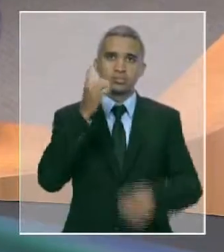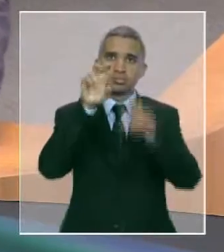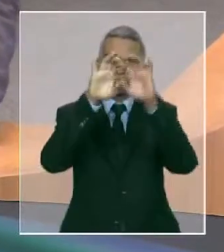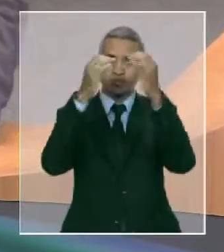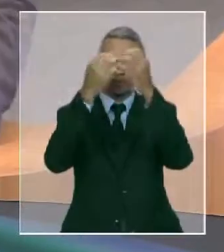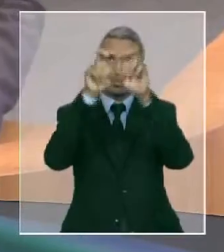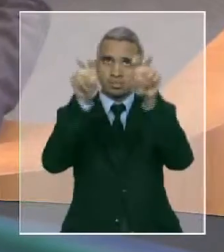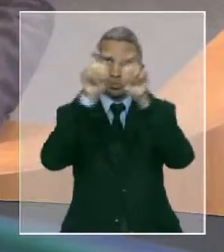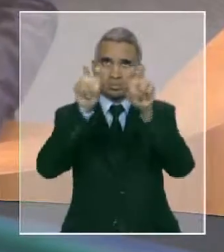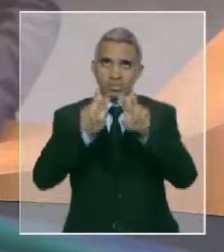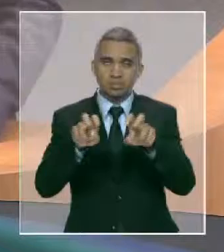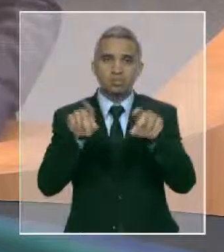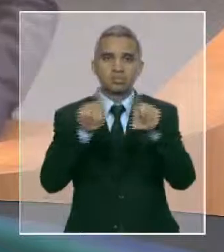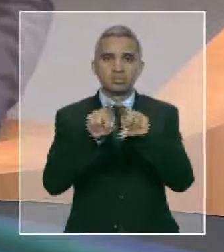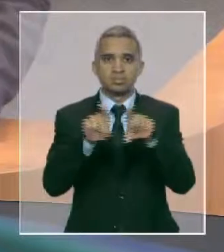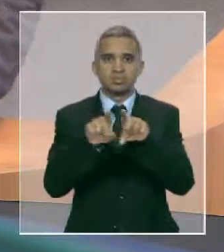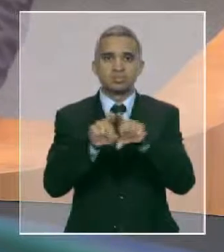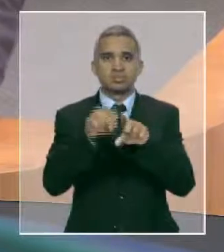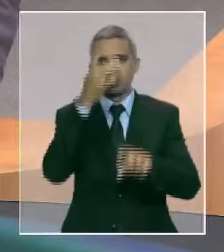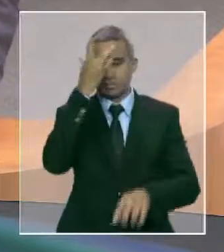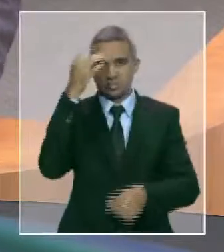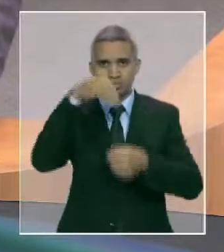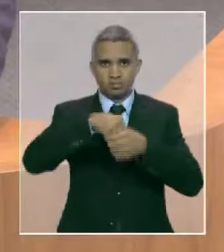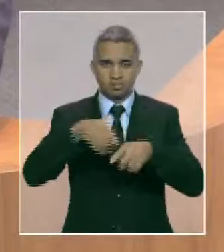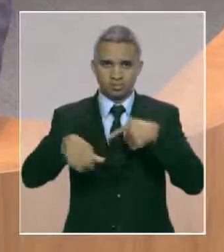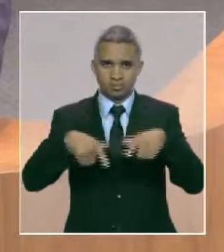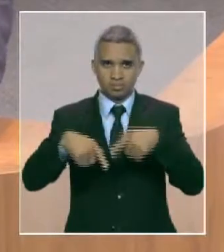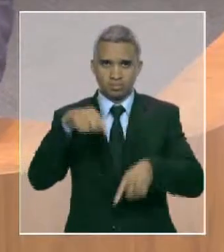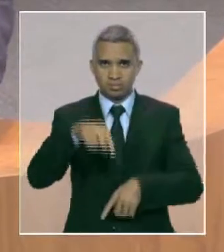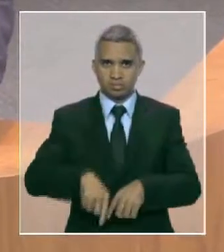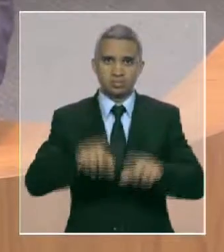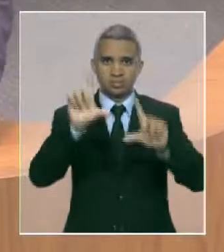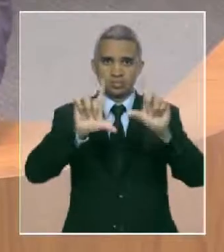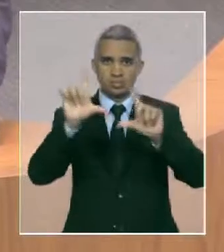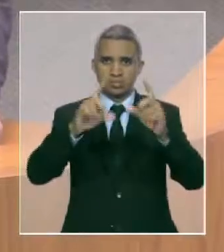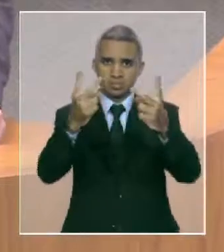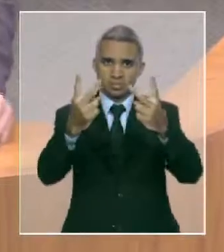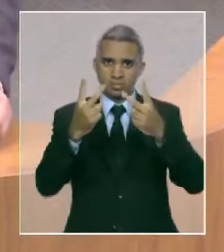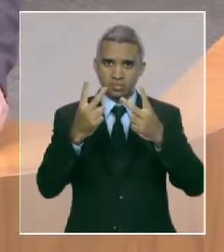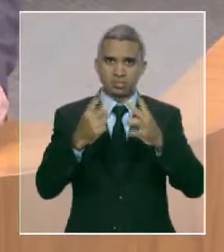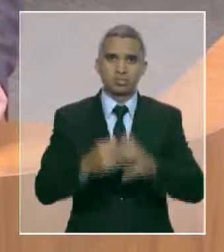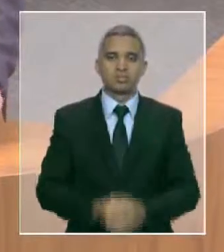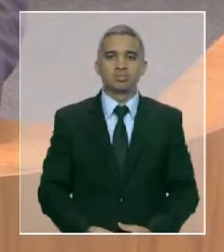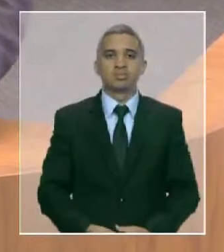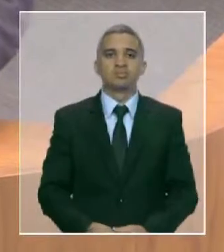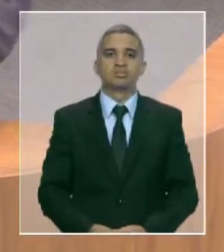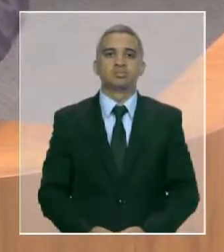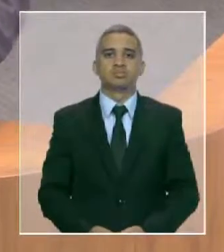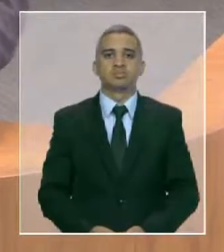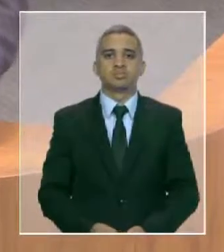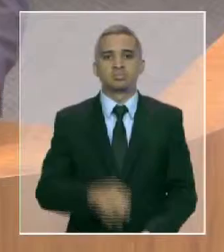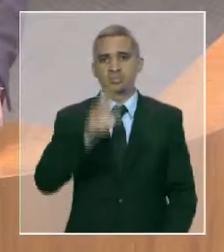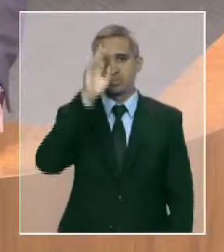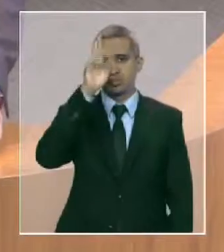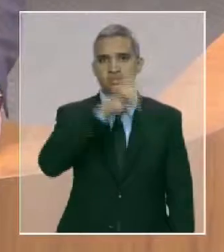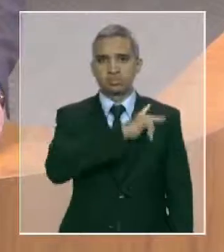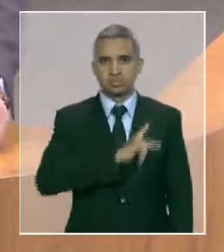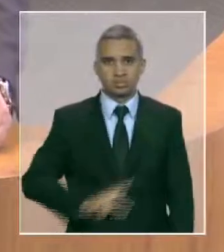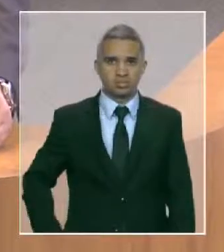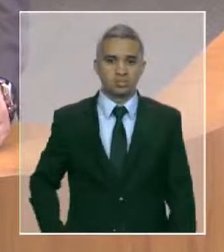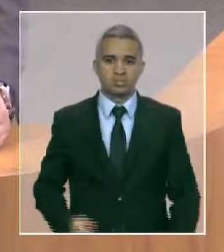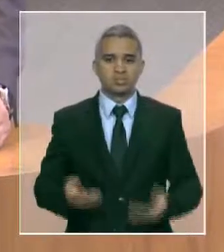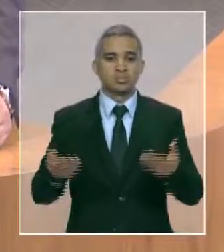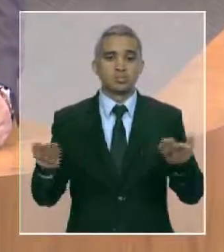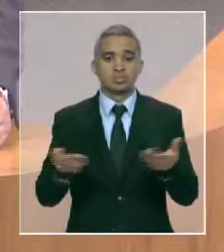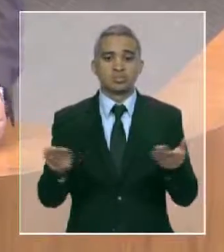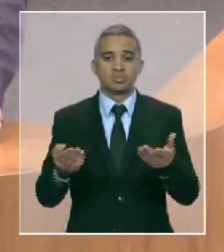Assembleia, funcionários desse poder. Senhor presidente, o que me traz aqui hoje é para tratar dessa lei,